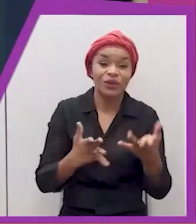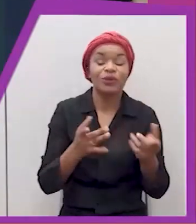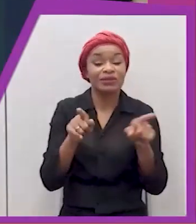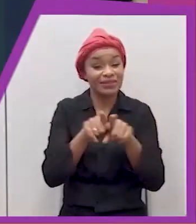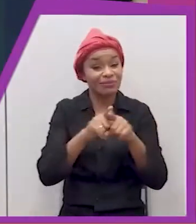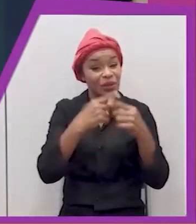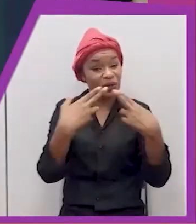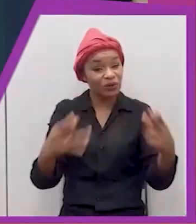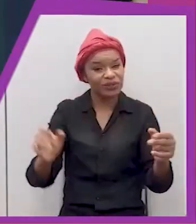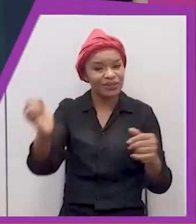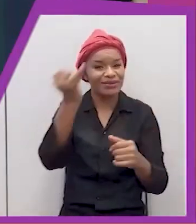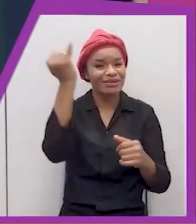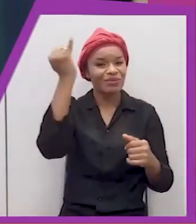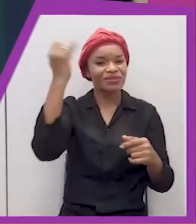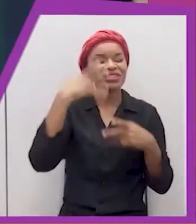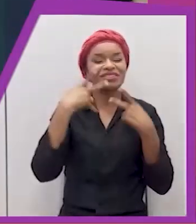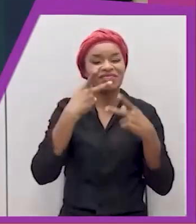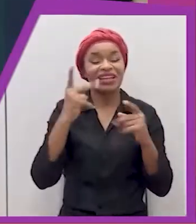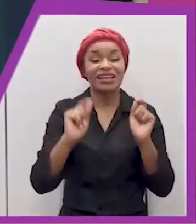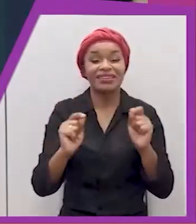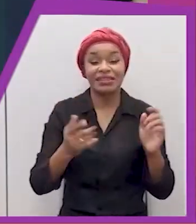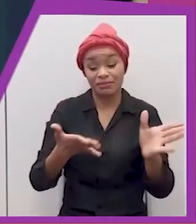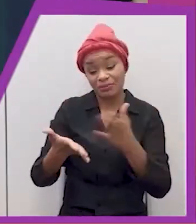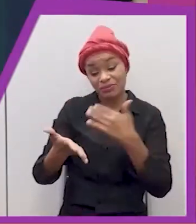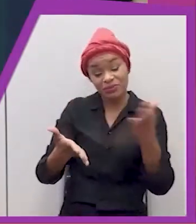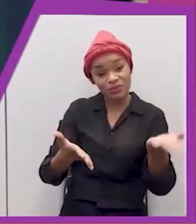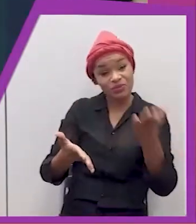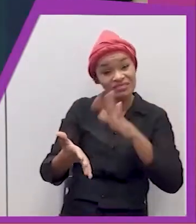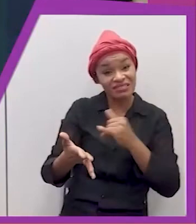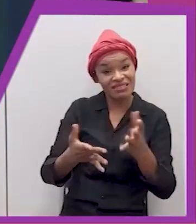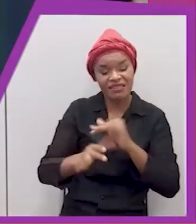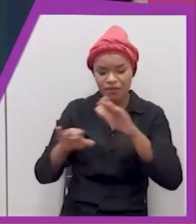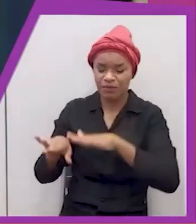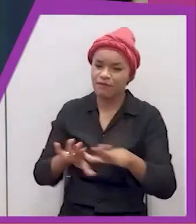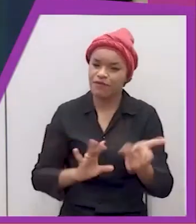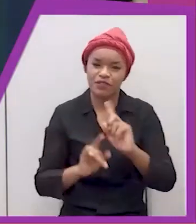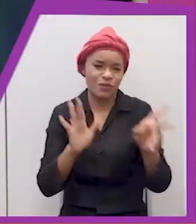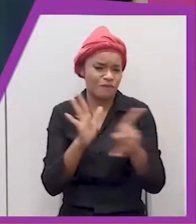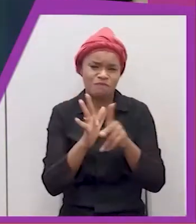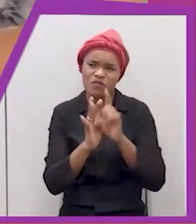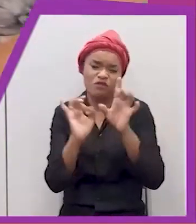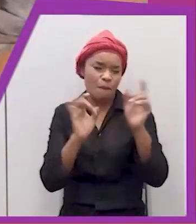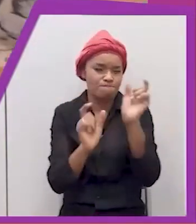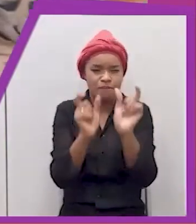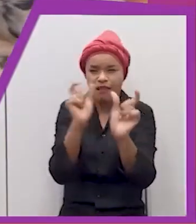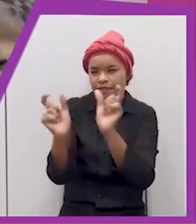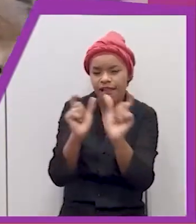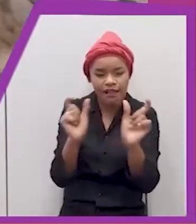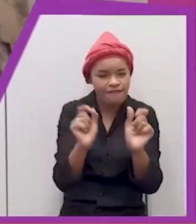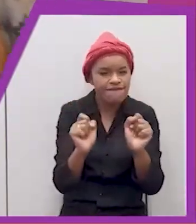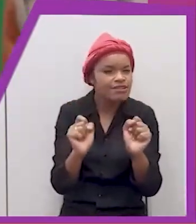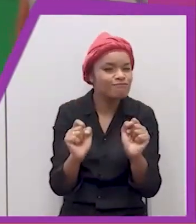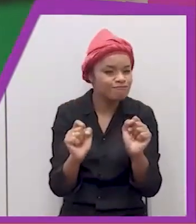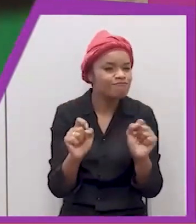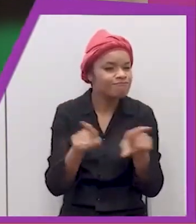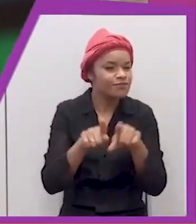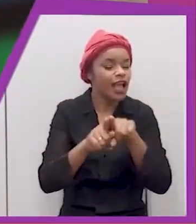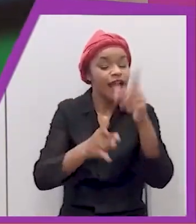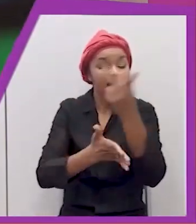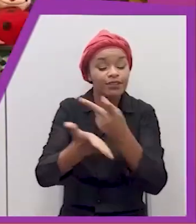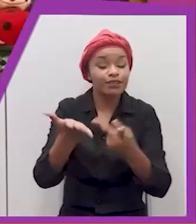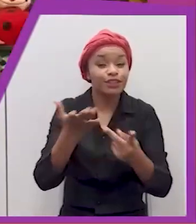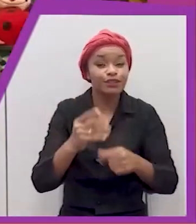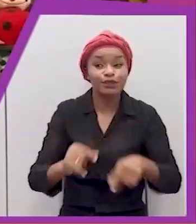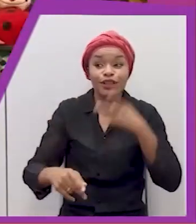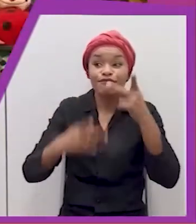muito obrigado pela presença Marco Miranda adorei os livros e eu acho que os meninos lá na escola também vão